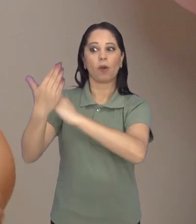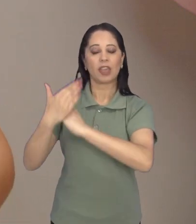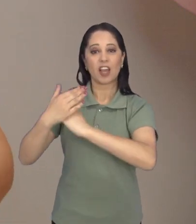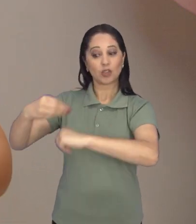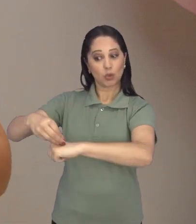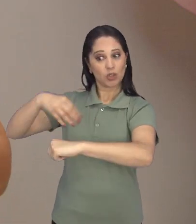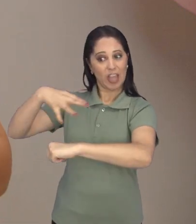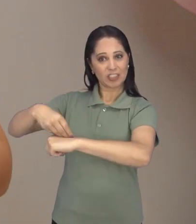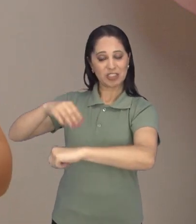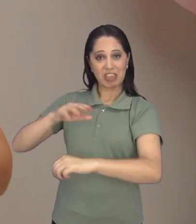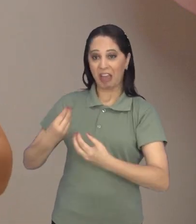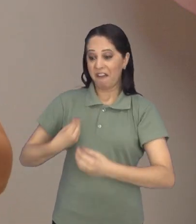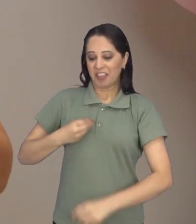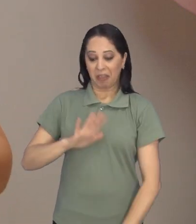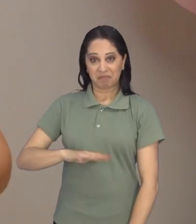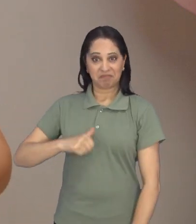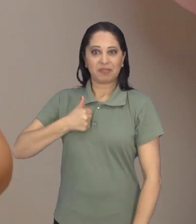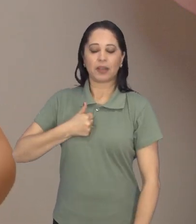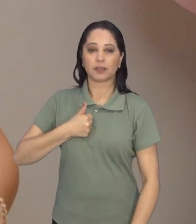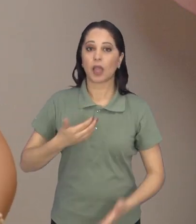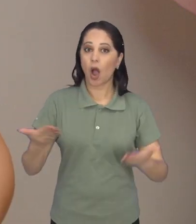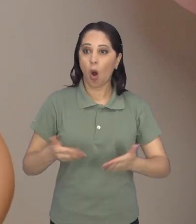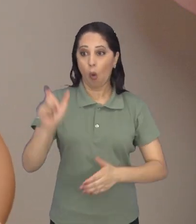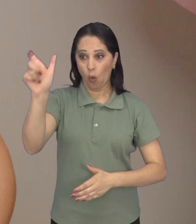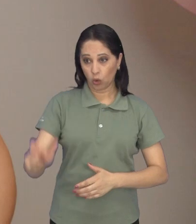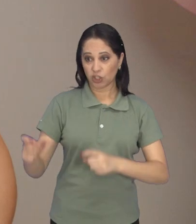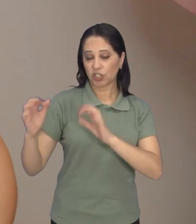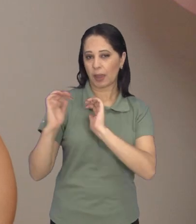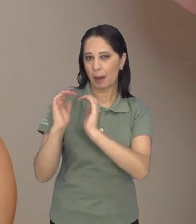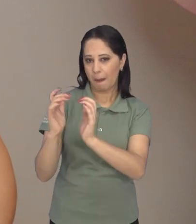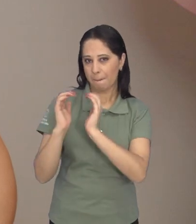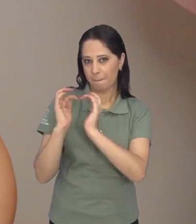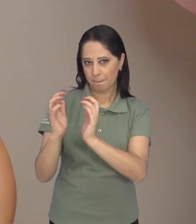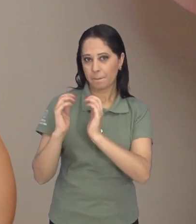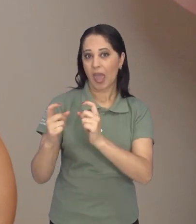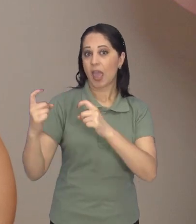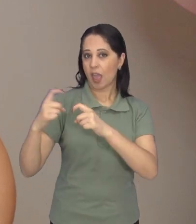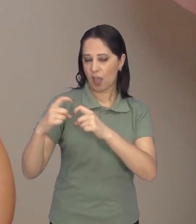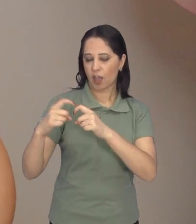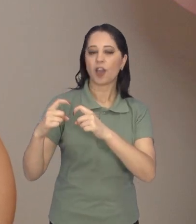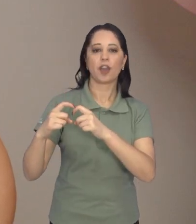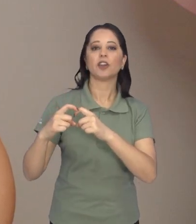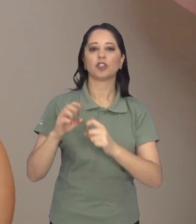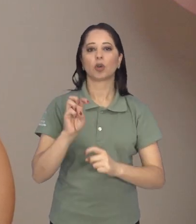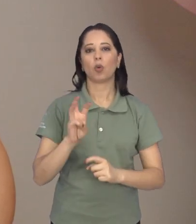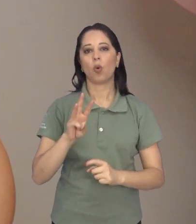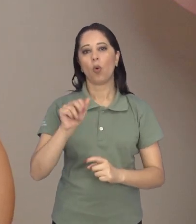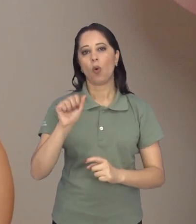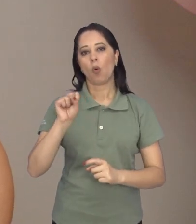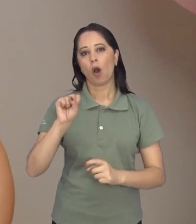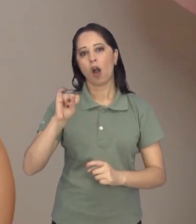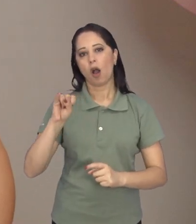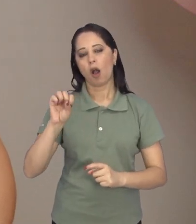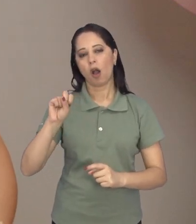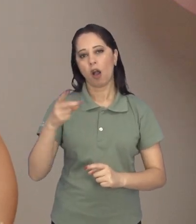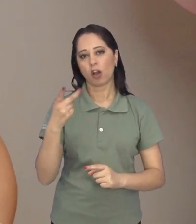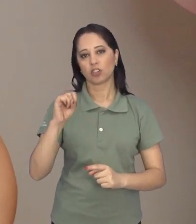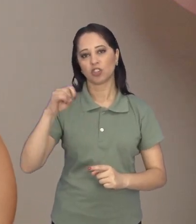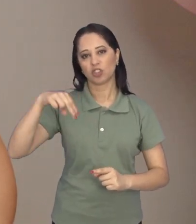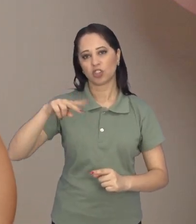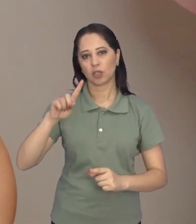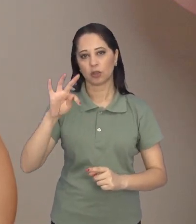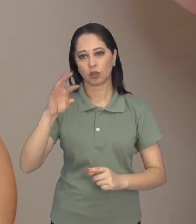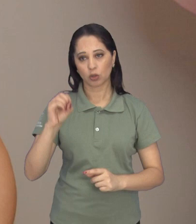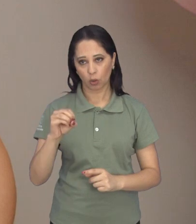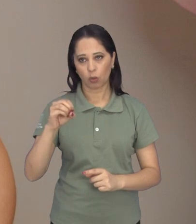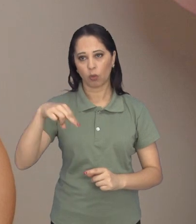que também traz dicas de bem-estar. E no programa de hoje, o neurologista Washington Pereta Tavares